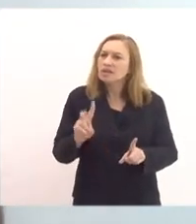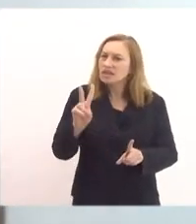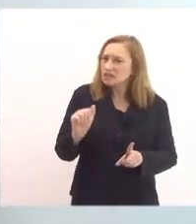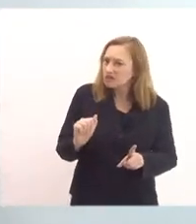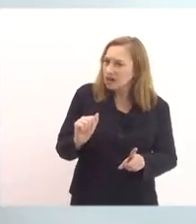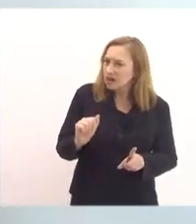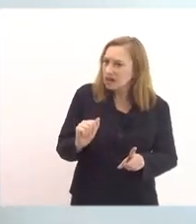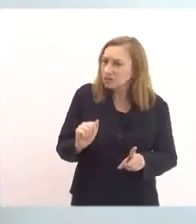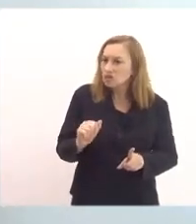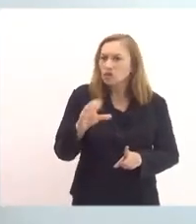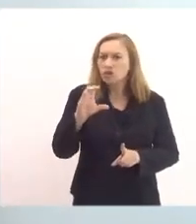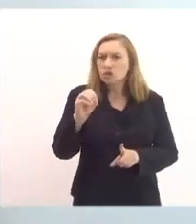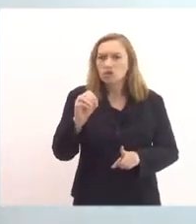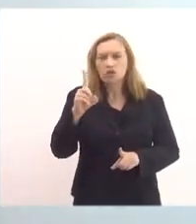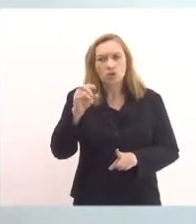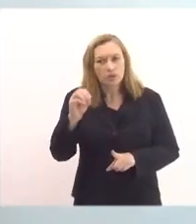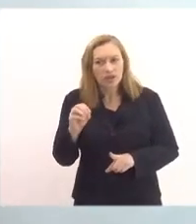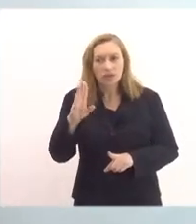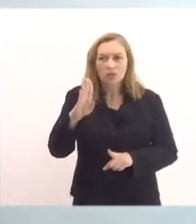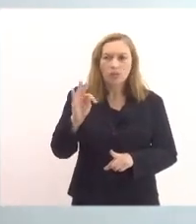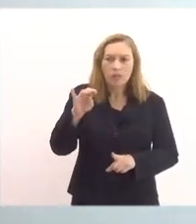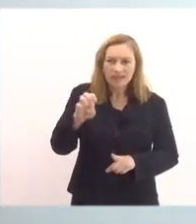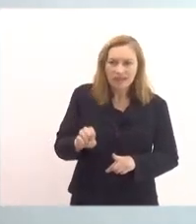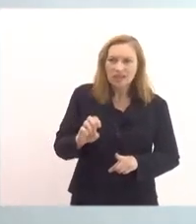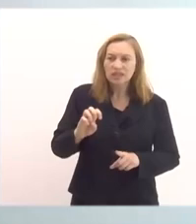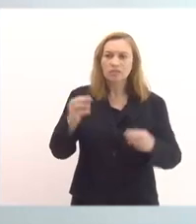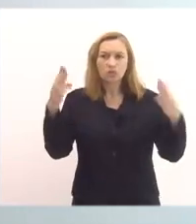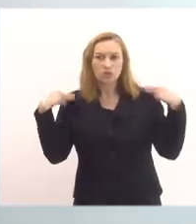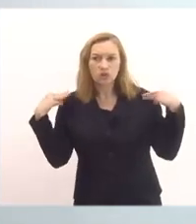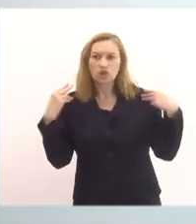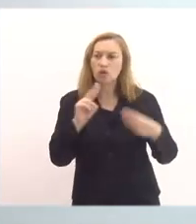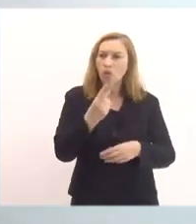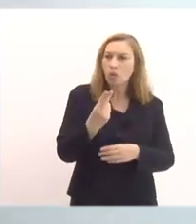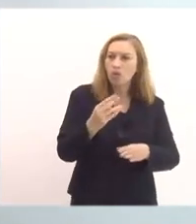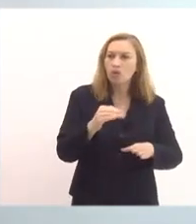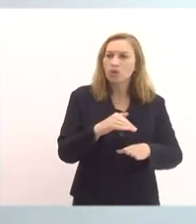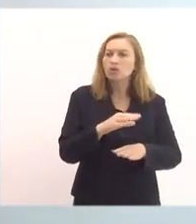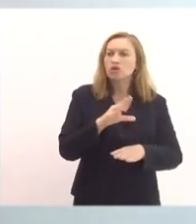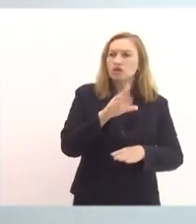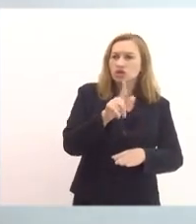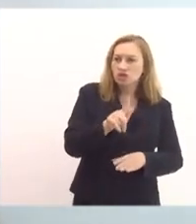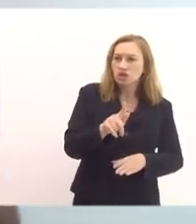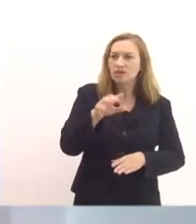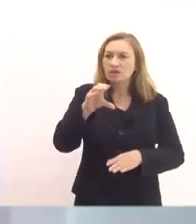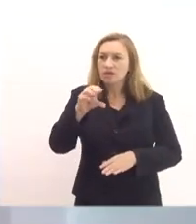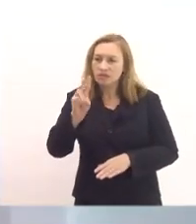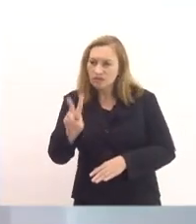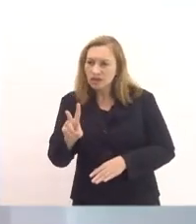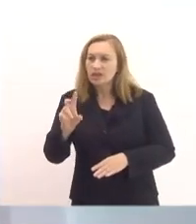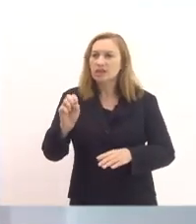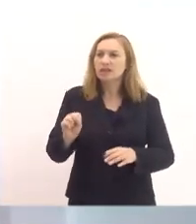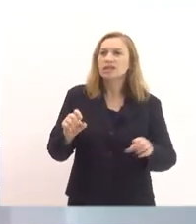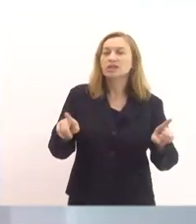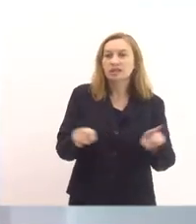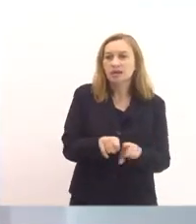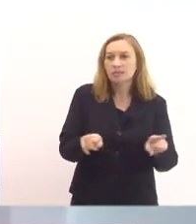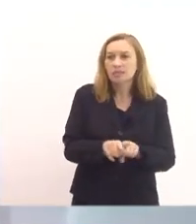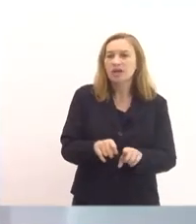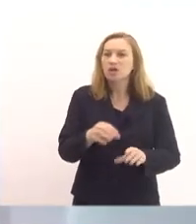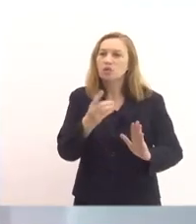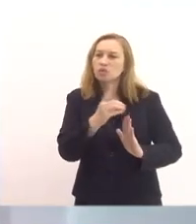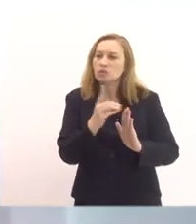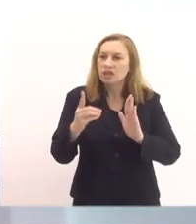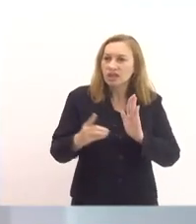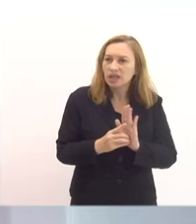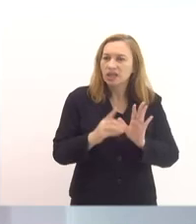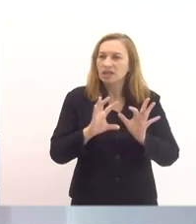são para soldado, combatente e motorista ou contemplaria os GVs também? Certo. O decreto que